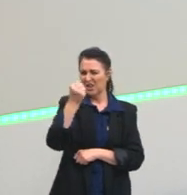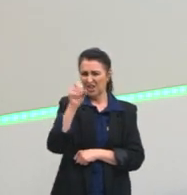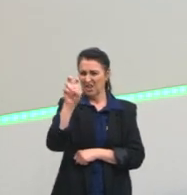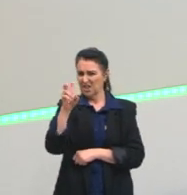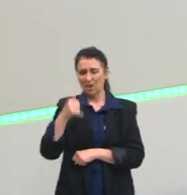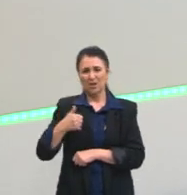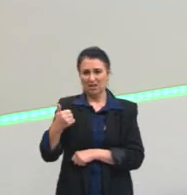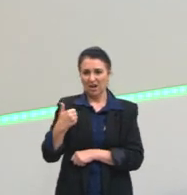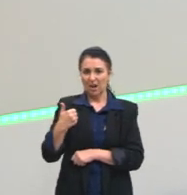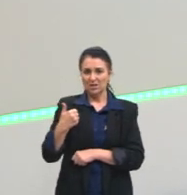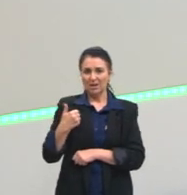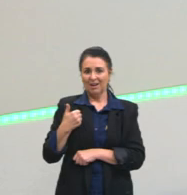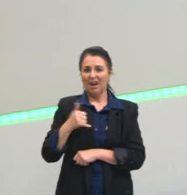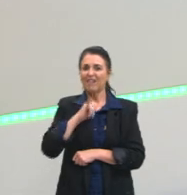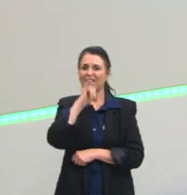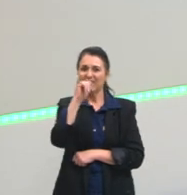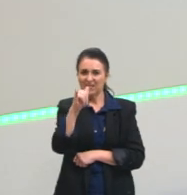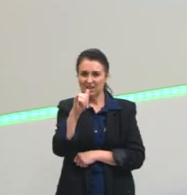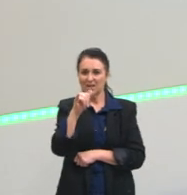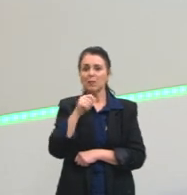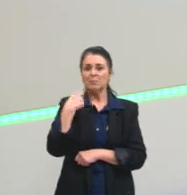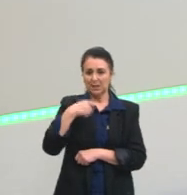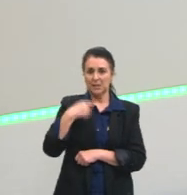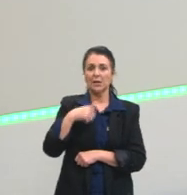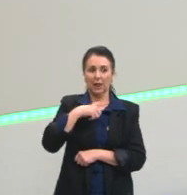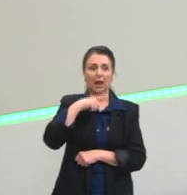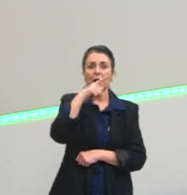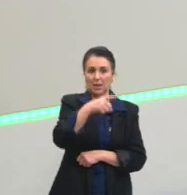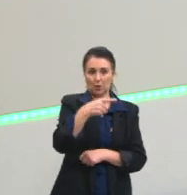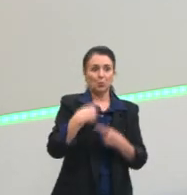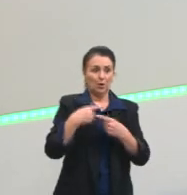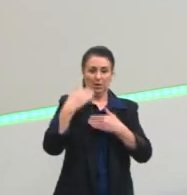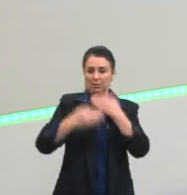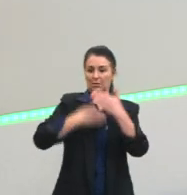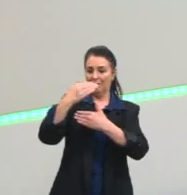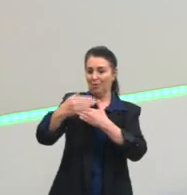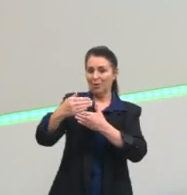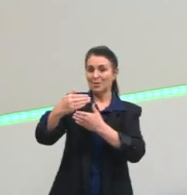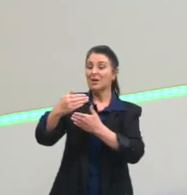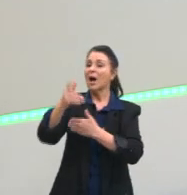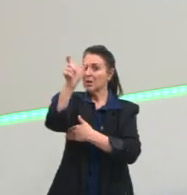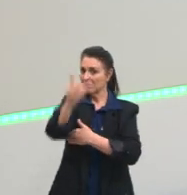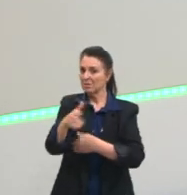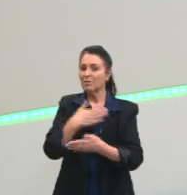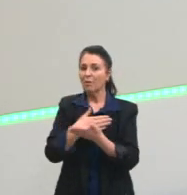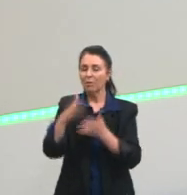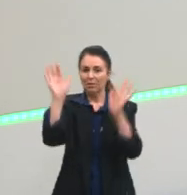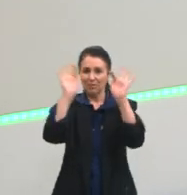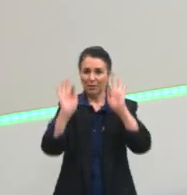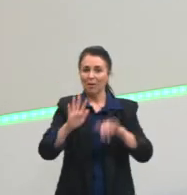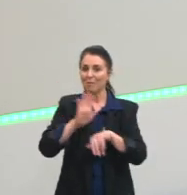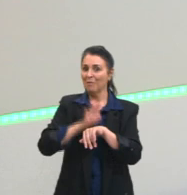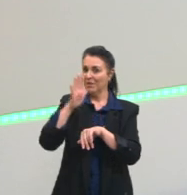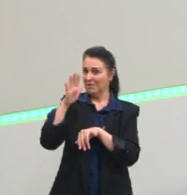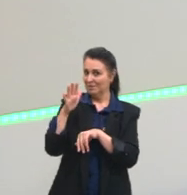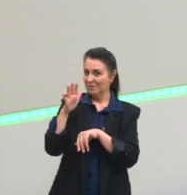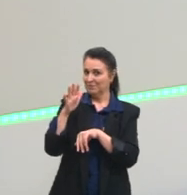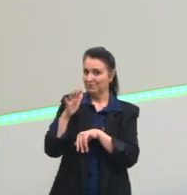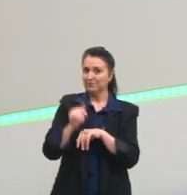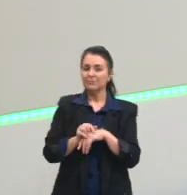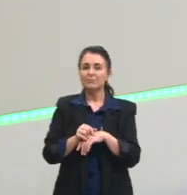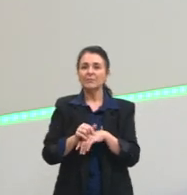porque vai trazer Progresso mas o progresso trouxe felicidade Será que o progresso contém pro tudo aquilo que ele prometeu